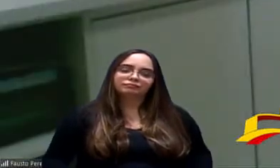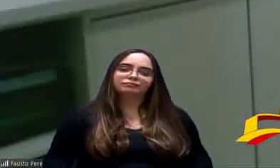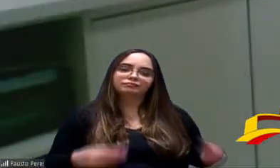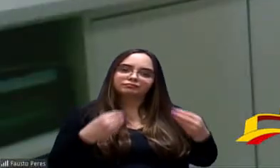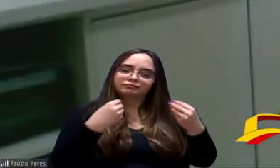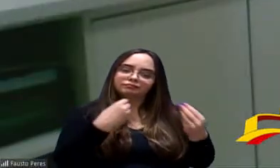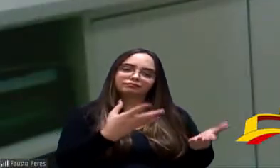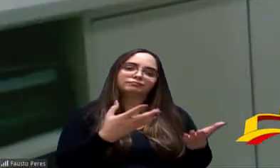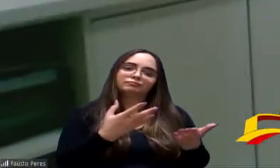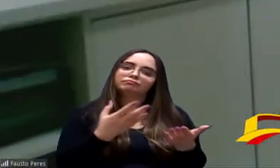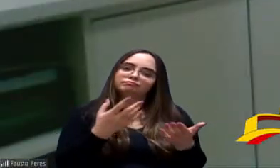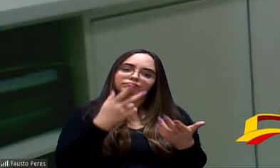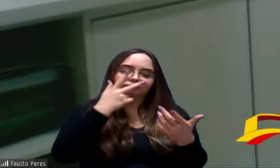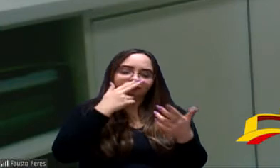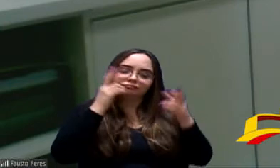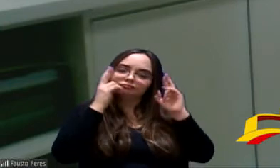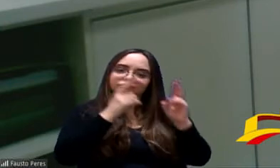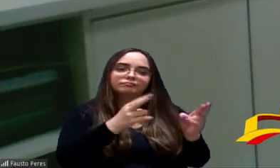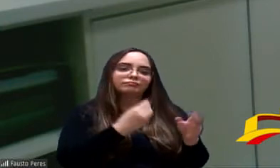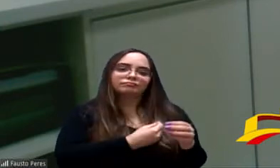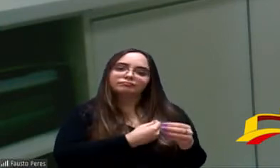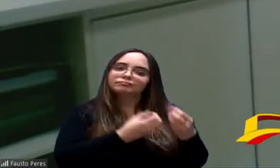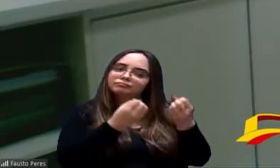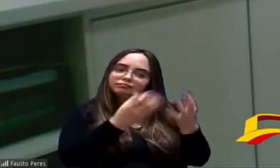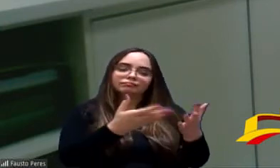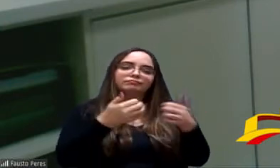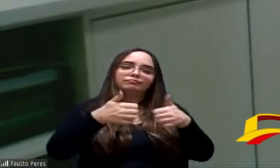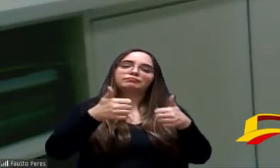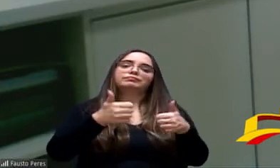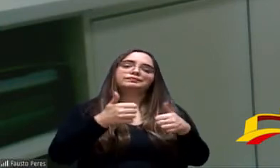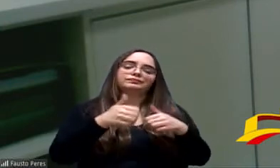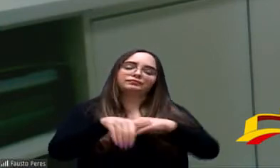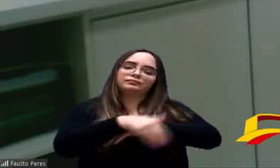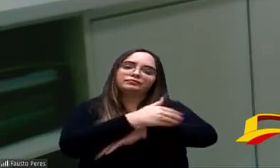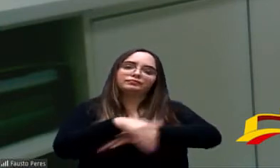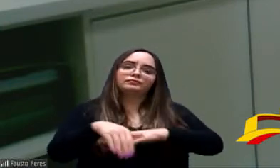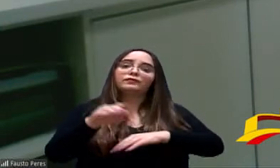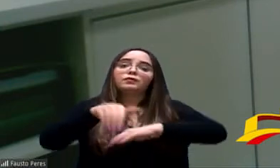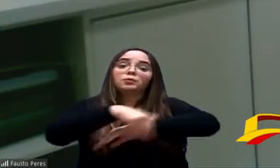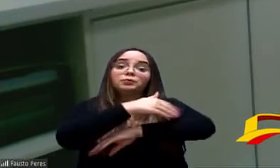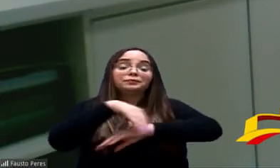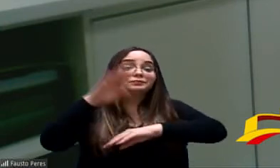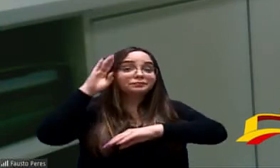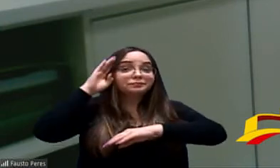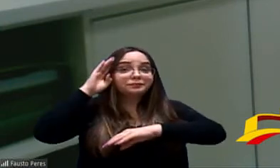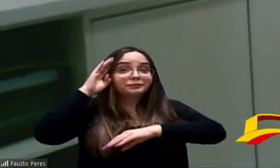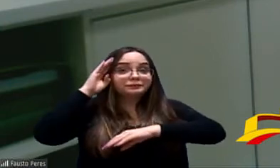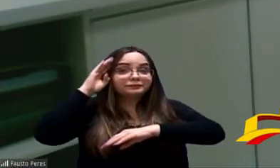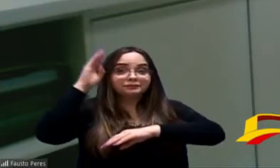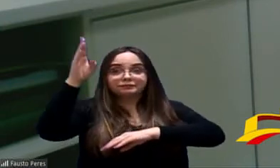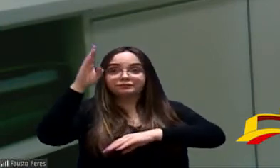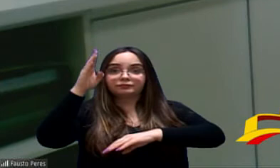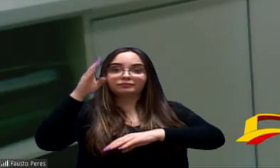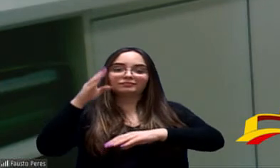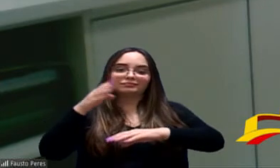pessoal. E que, como o vereador citou aí no requerimento, a rua principal, entrada e saída do bairro, onde